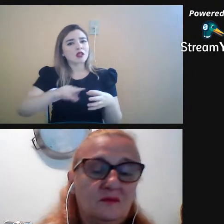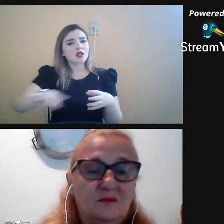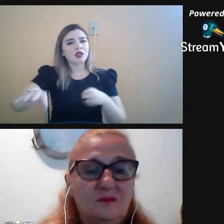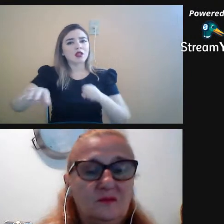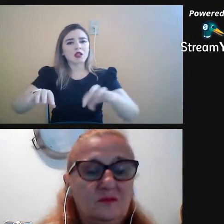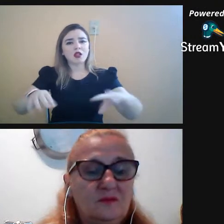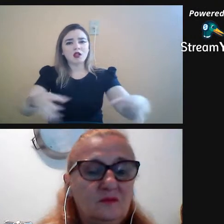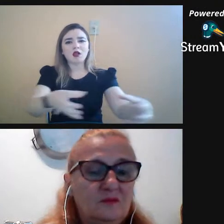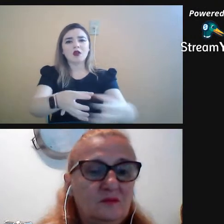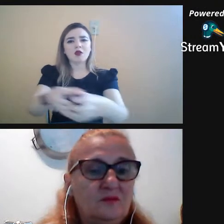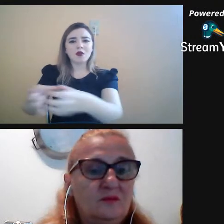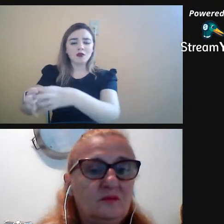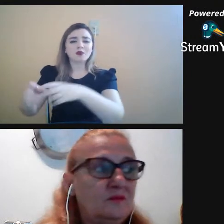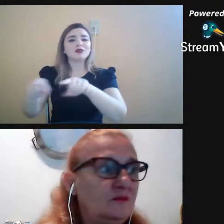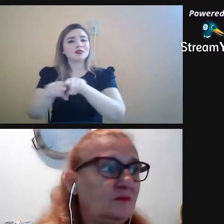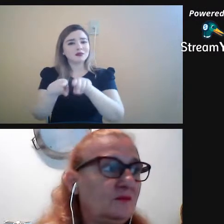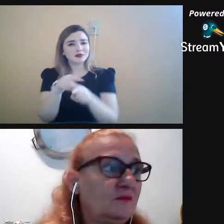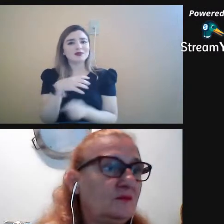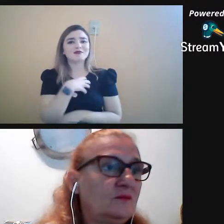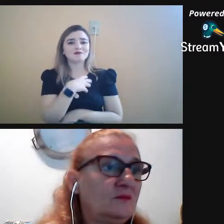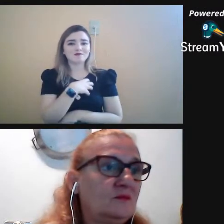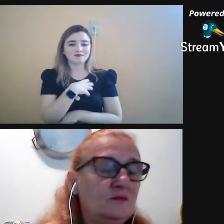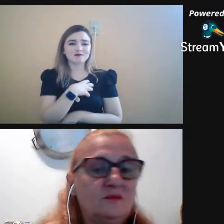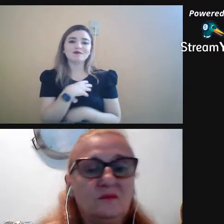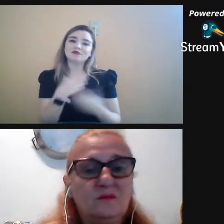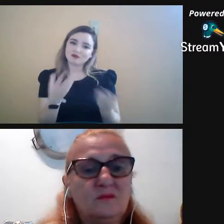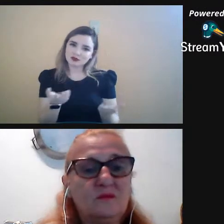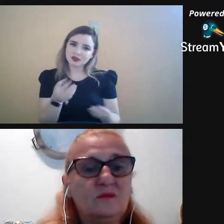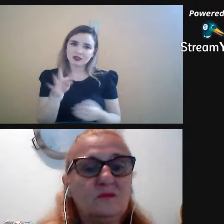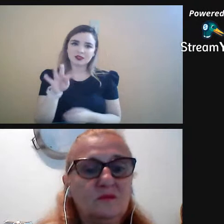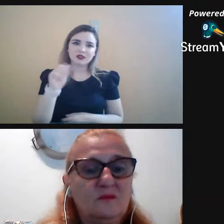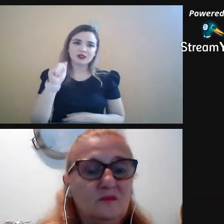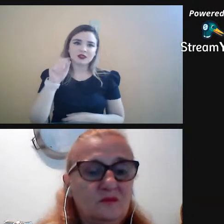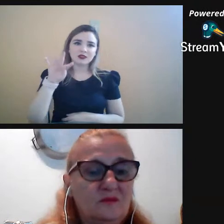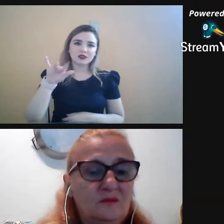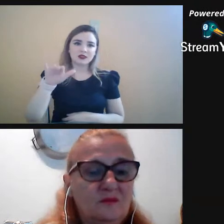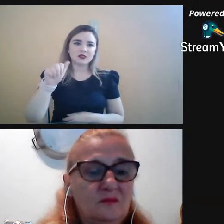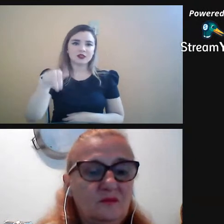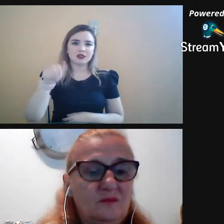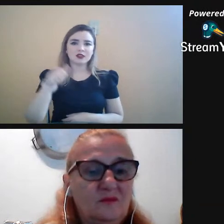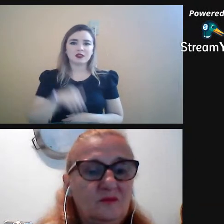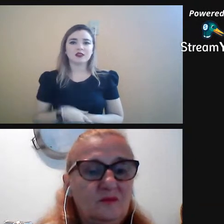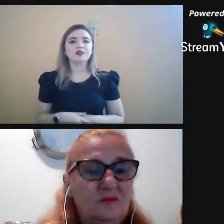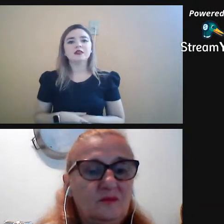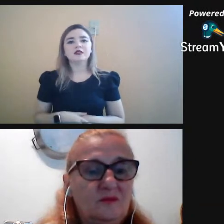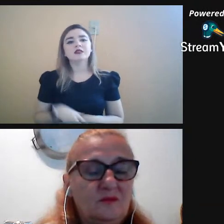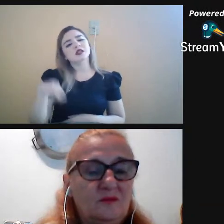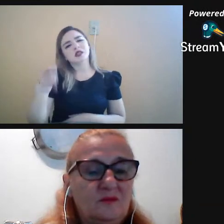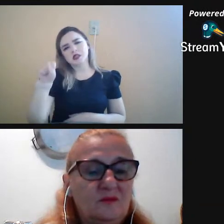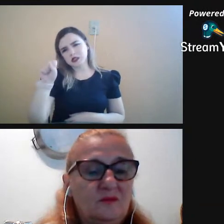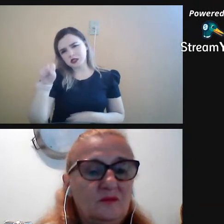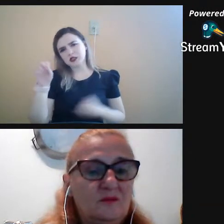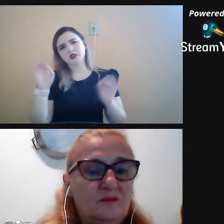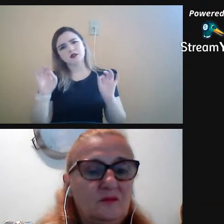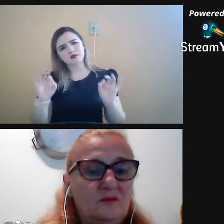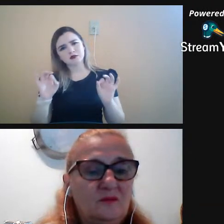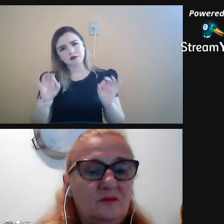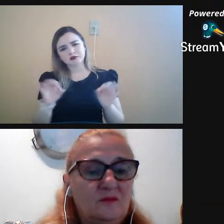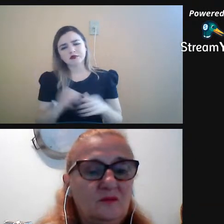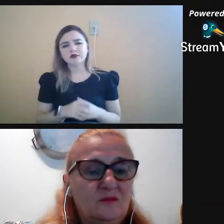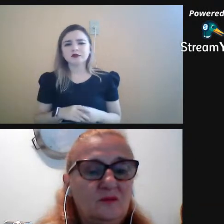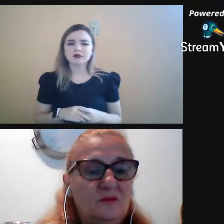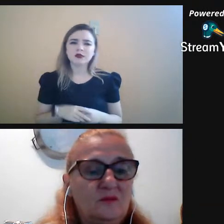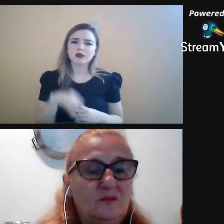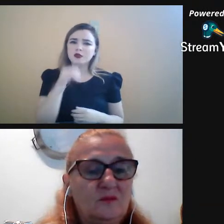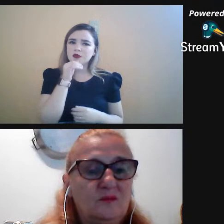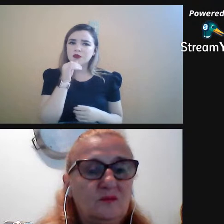também. Não é isso, Tatiana? Sim, com certeza. É, por exemplo, a arte, o